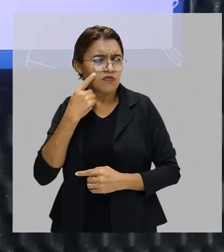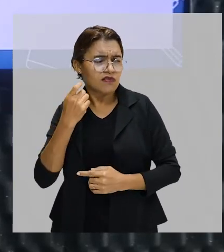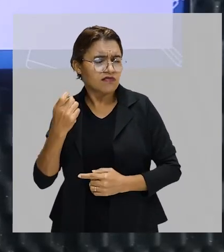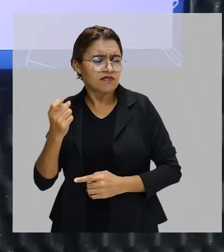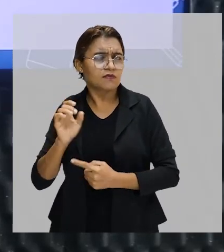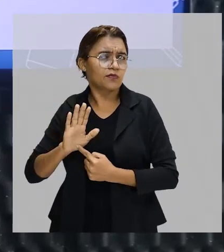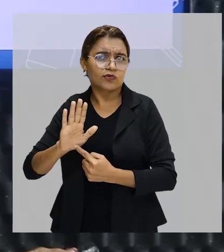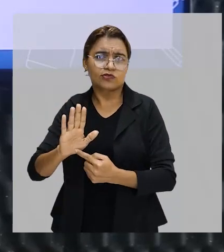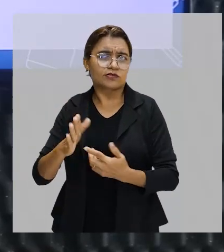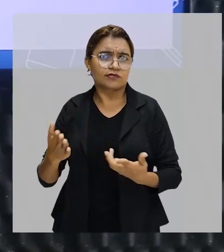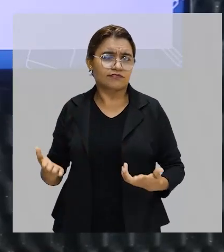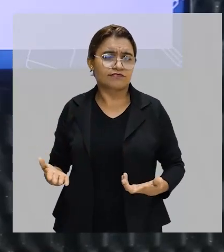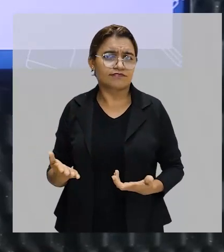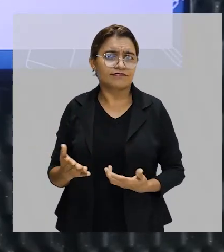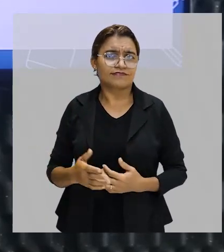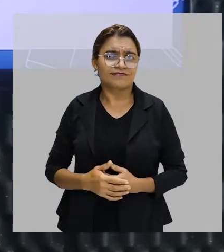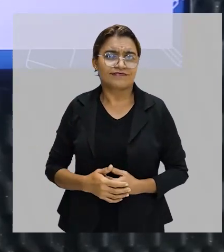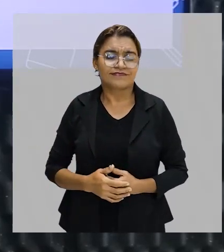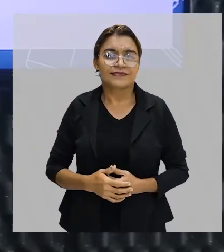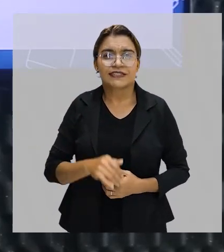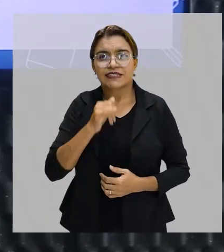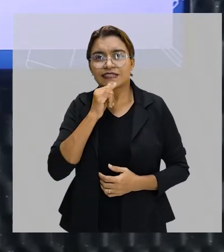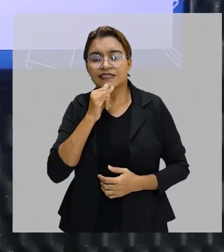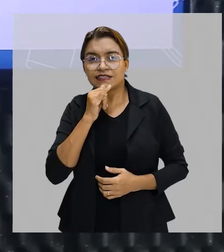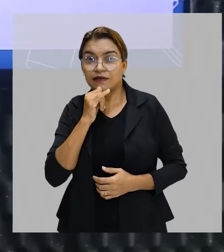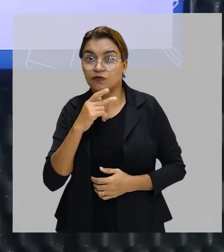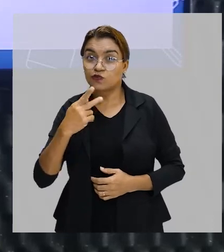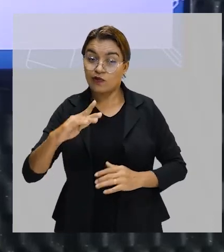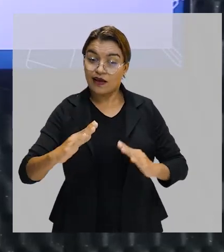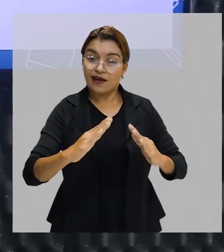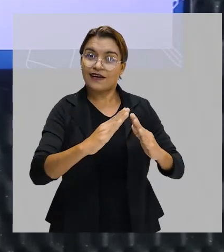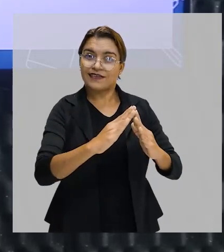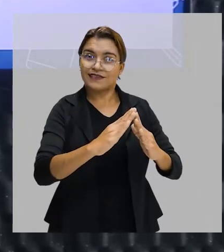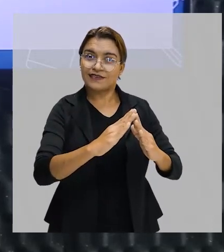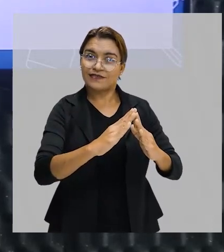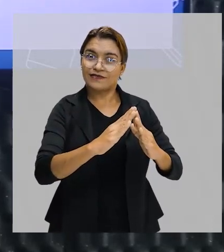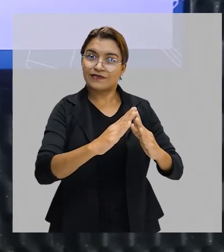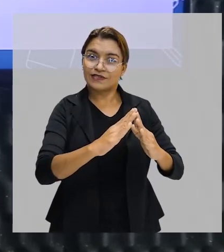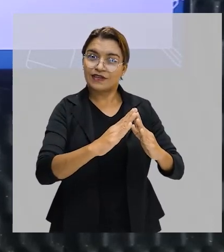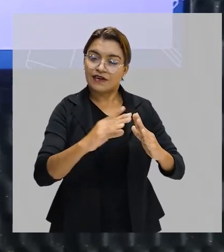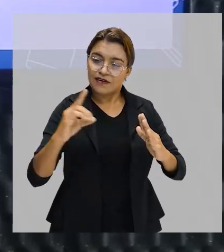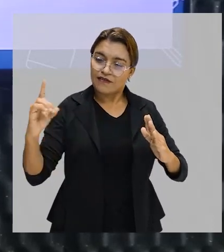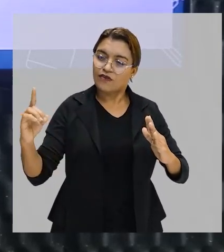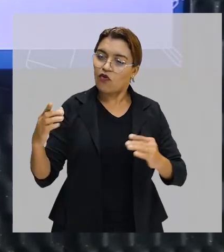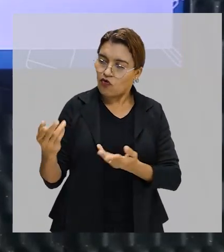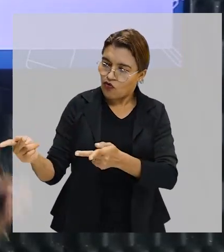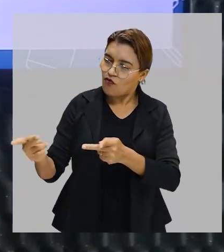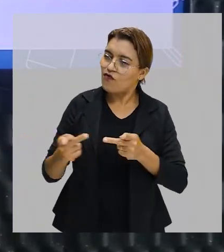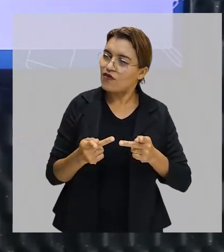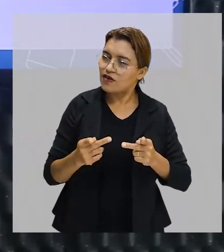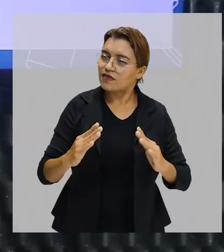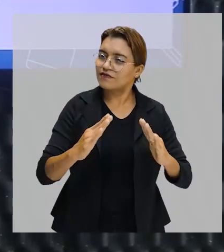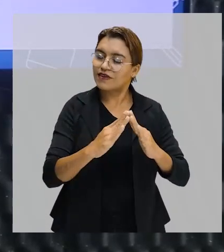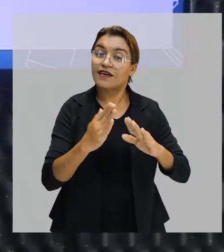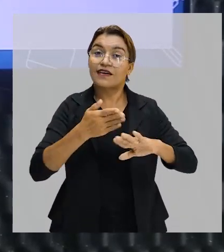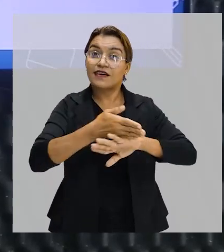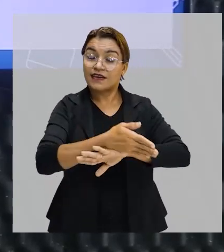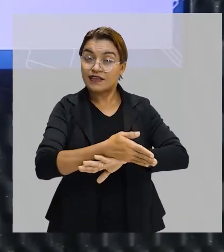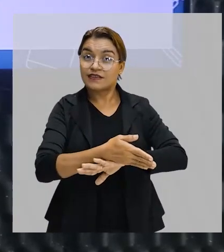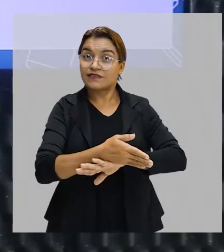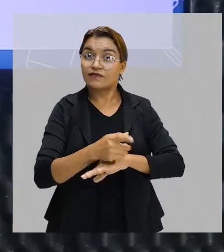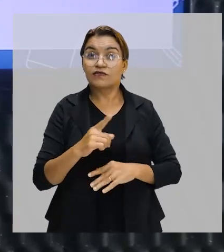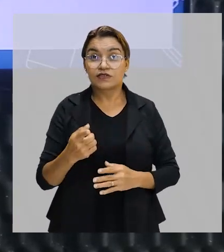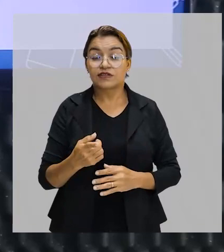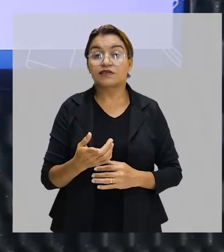é. Quem é que vai mostrar? Quando você apresenta a sua casa a alguém entra na tua casa. Normalmente, quando você vai